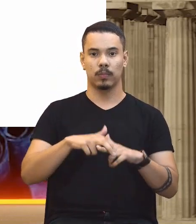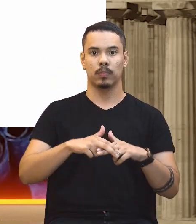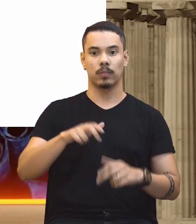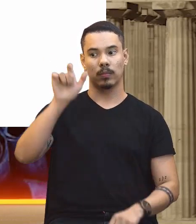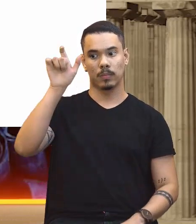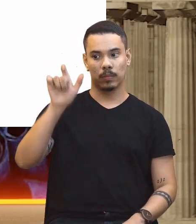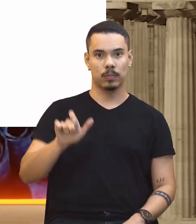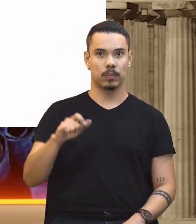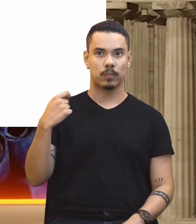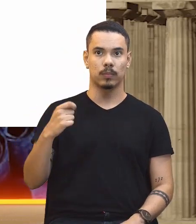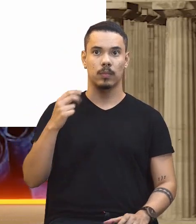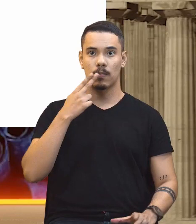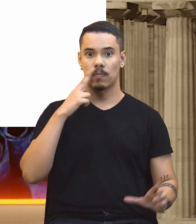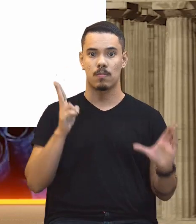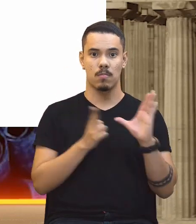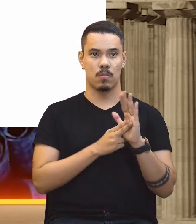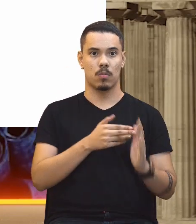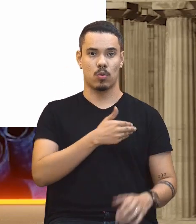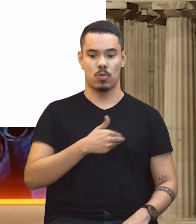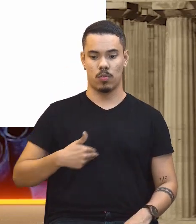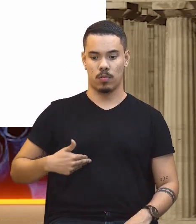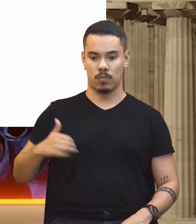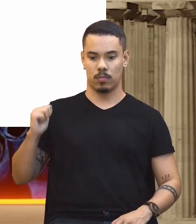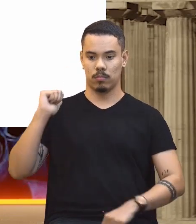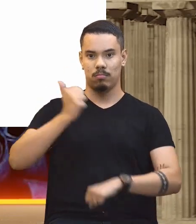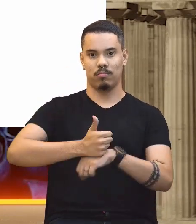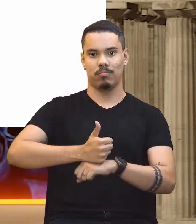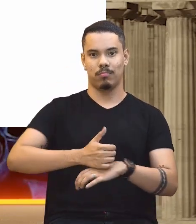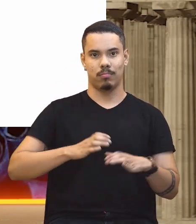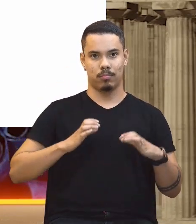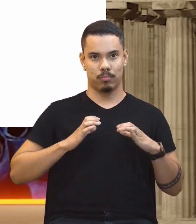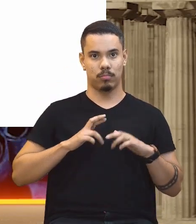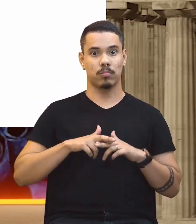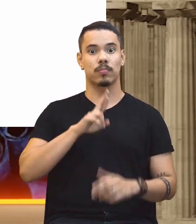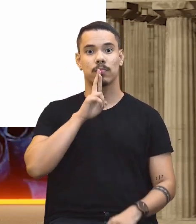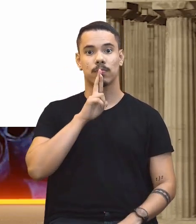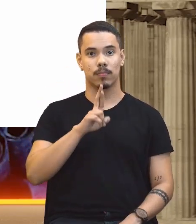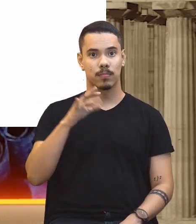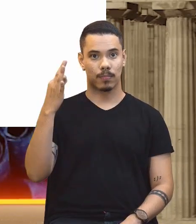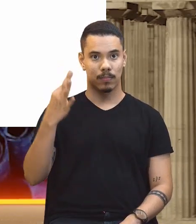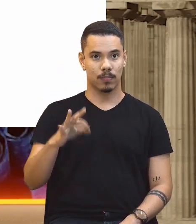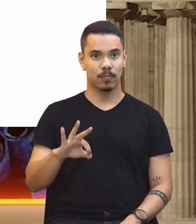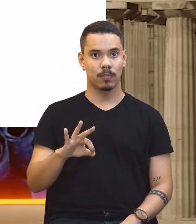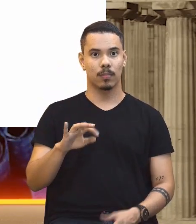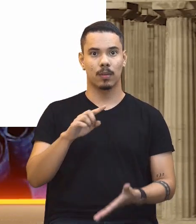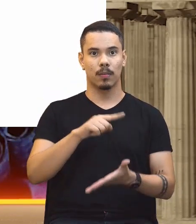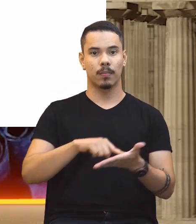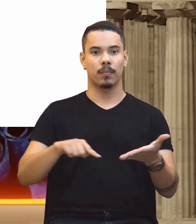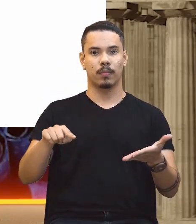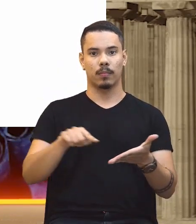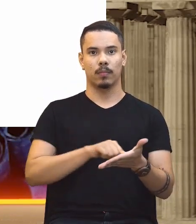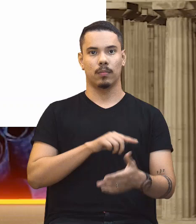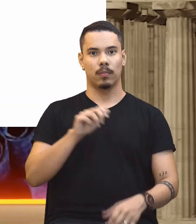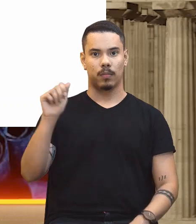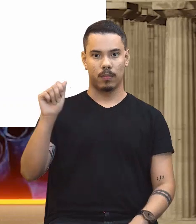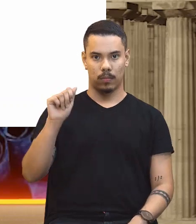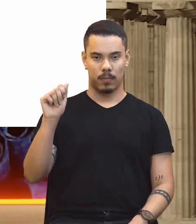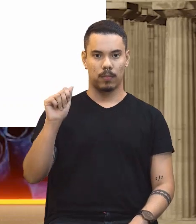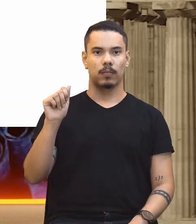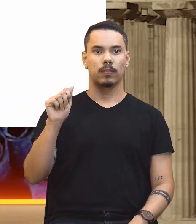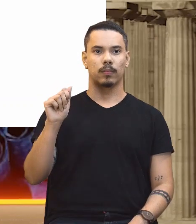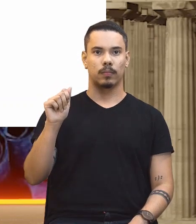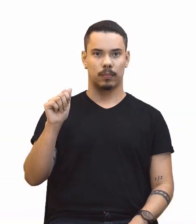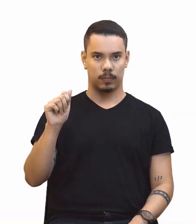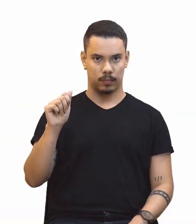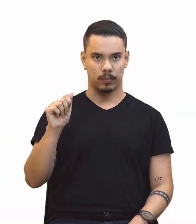deveria assumir o governo da cidade. Então respondeu correto quem optou pela alternativa A, pessoal.